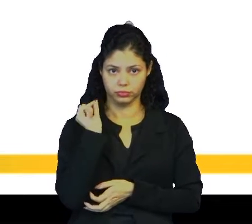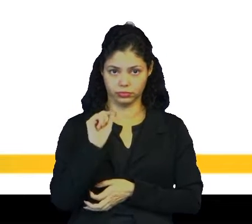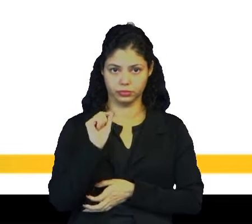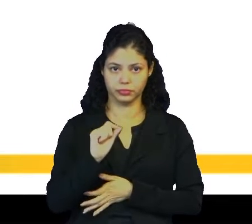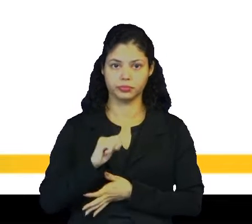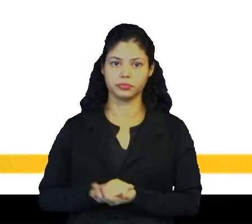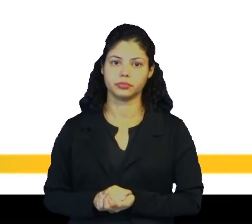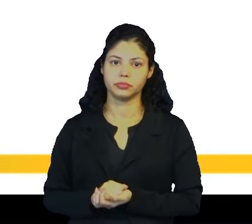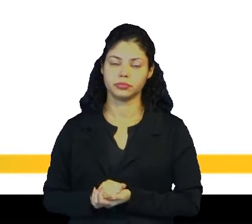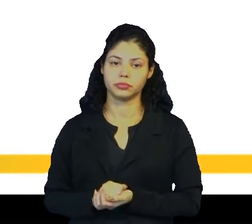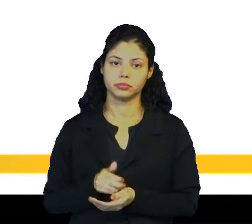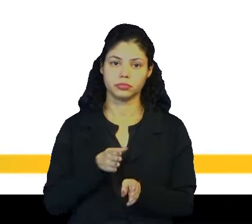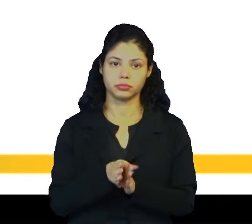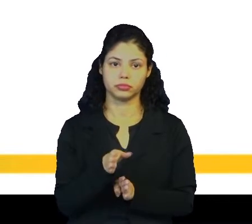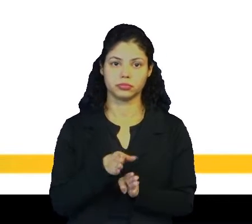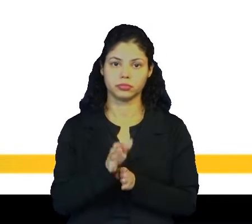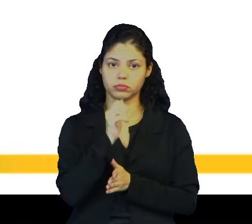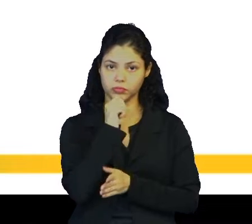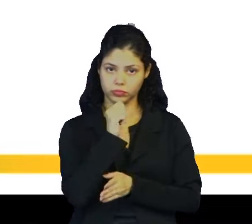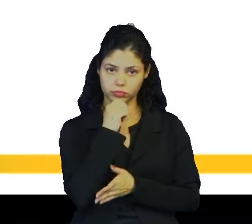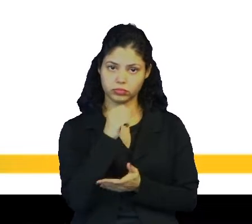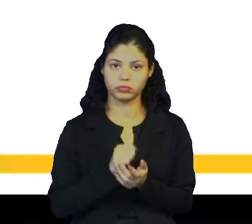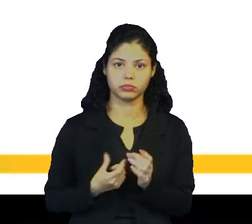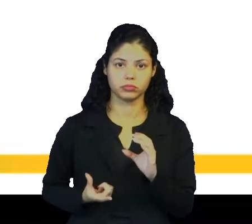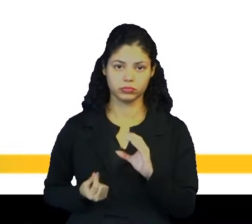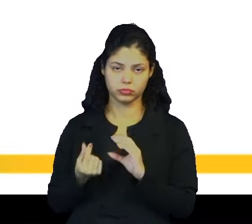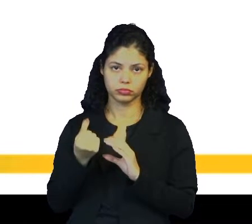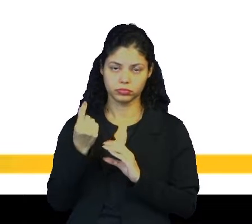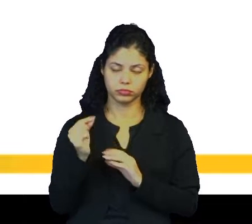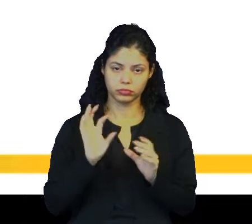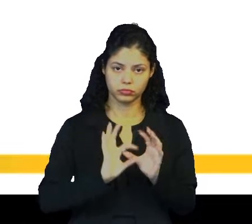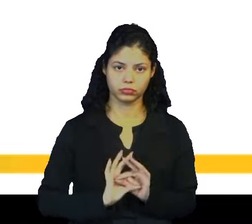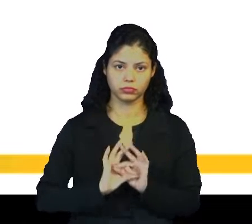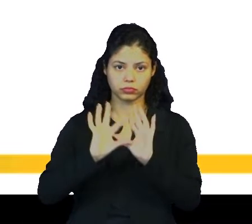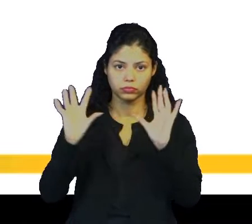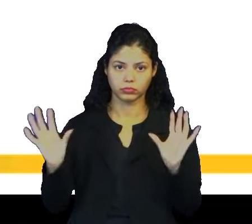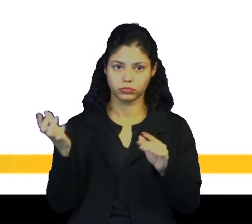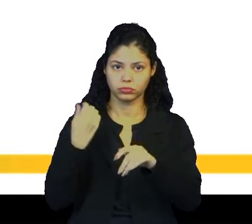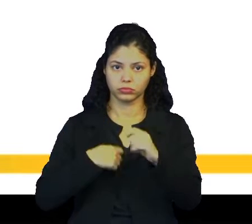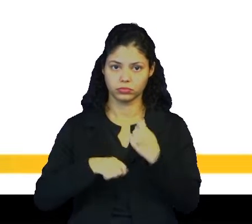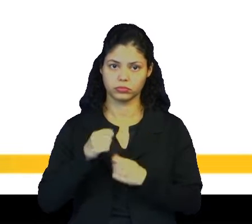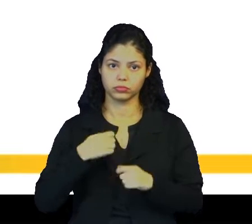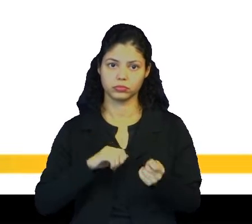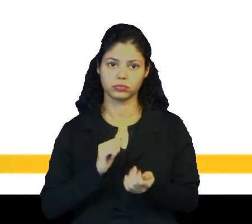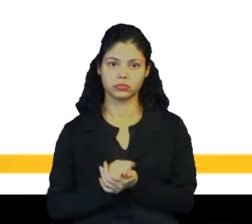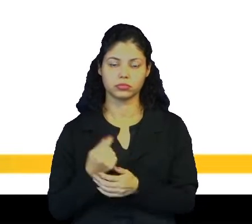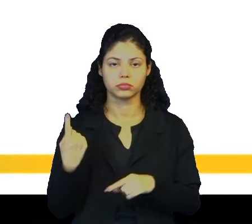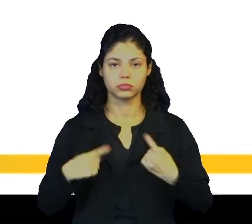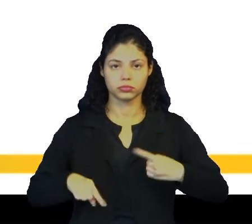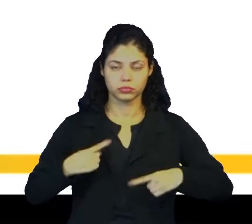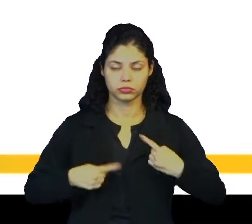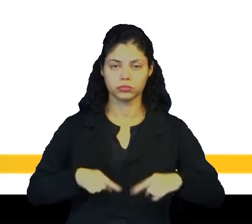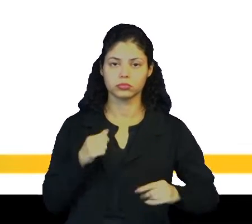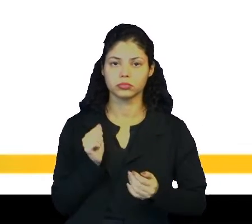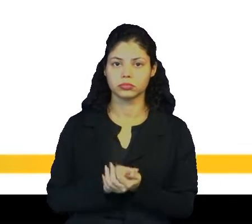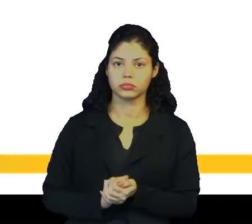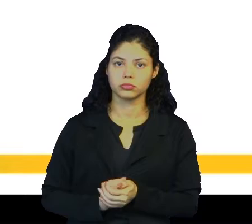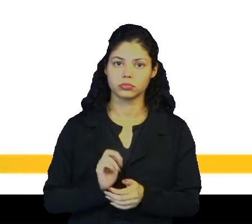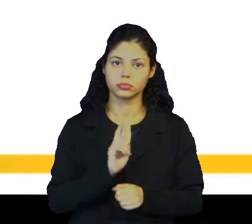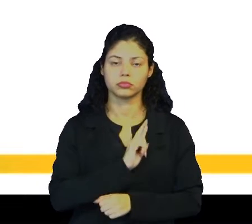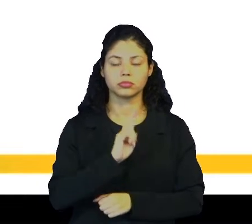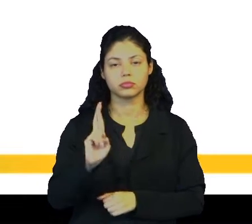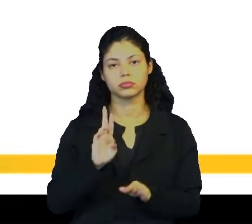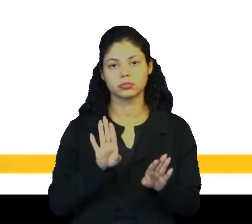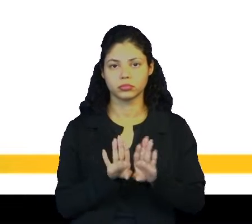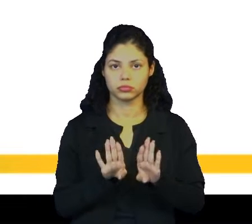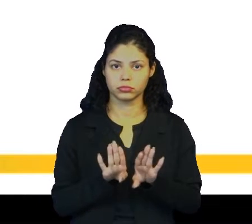para consolidar a consolidação do capitalismo e do liberalismo econômico, político e religioso